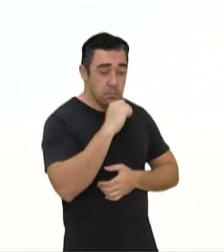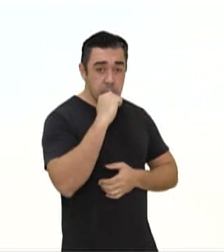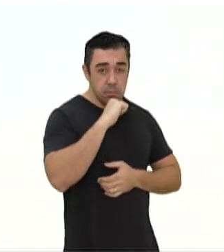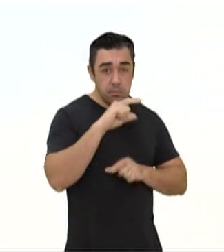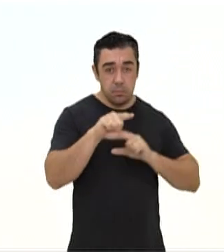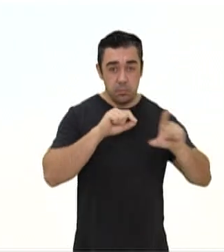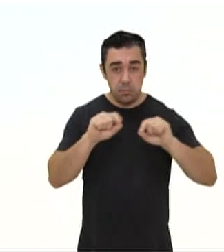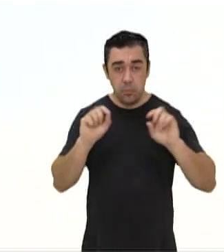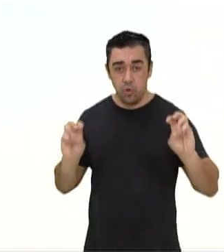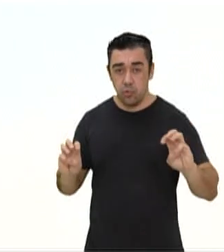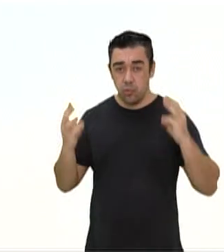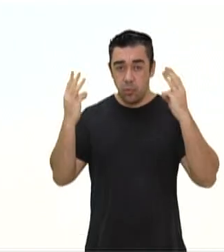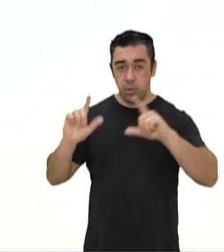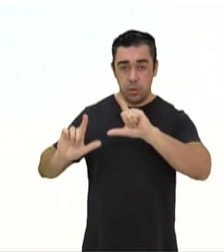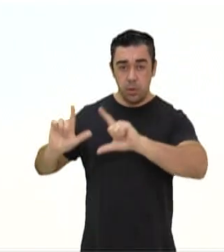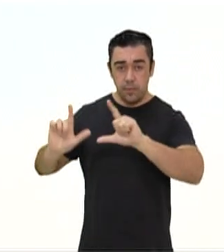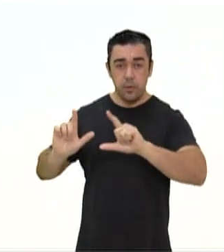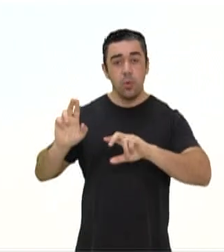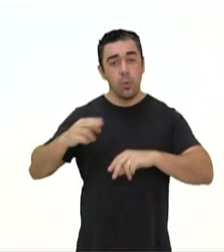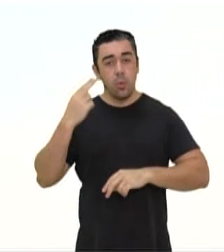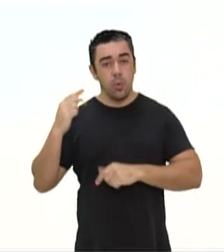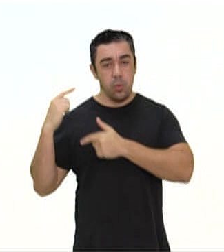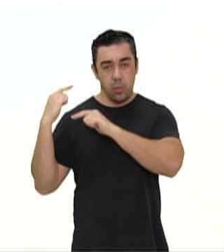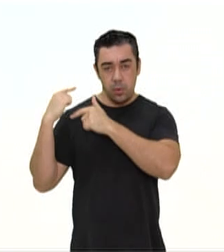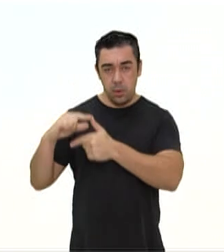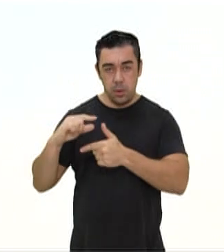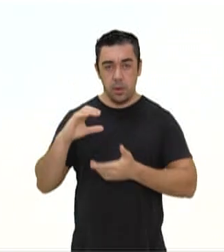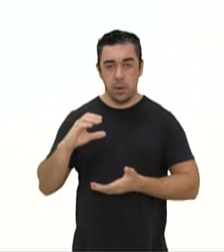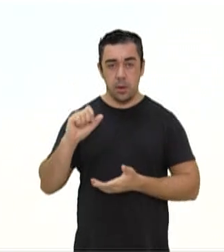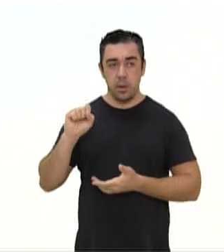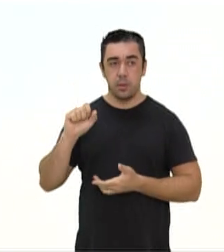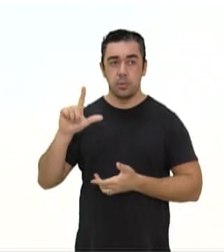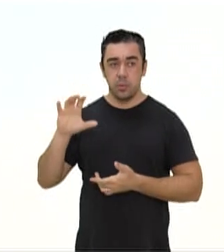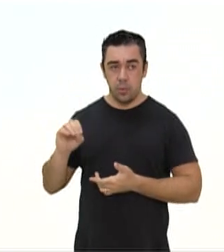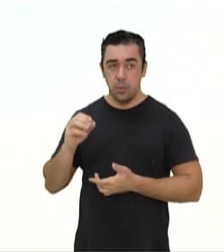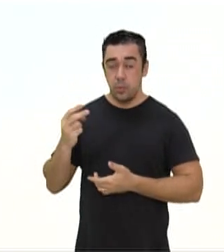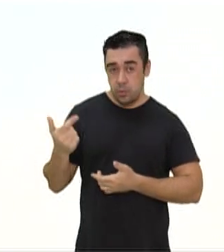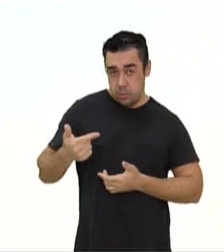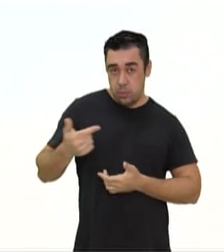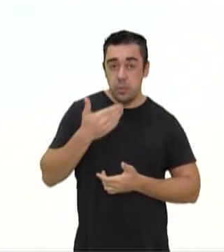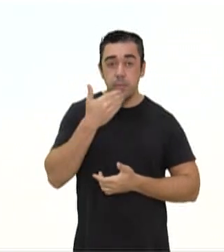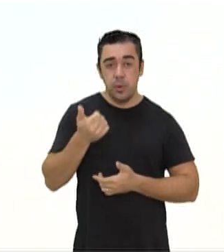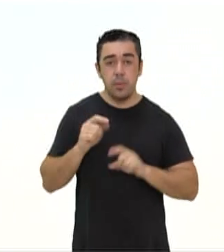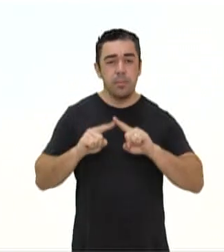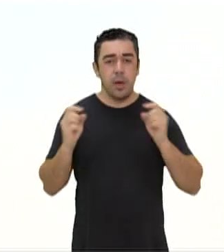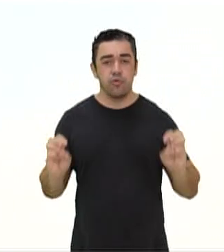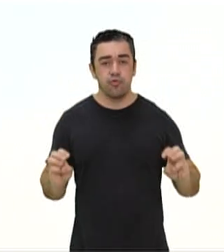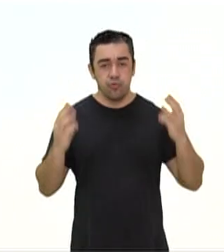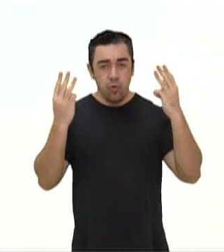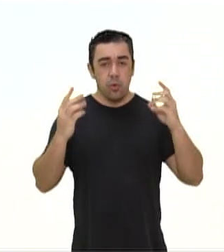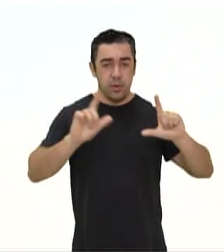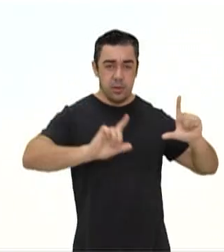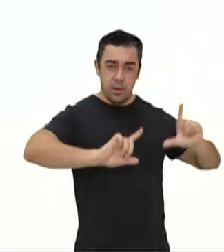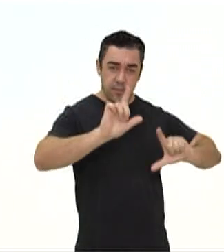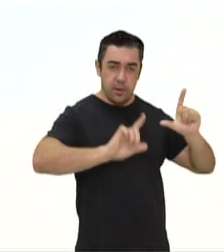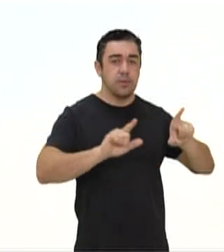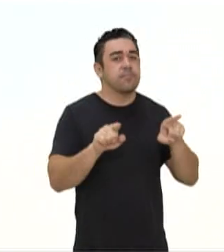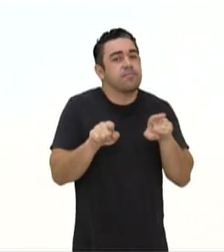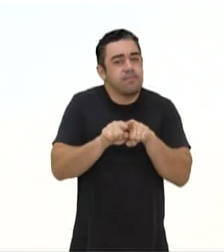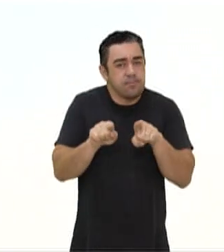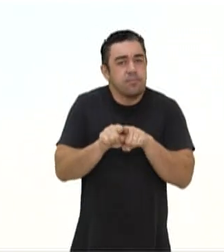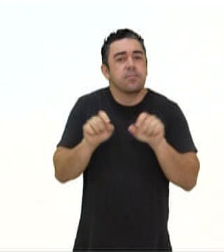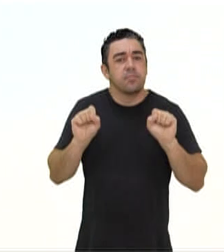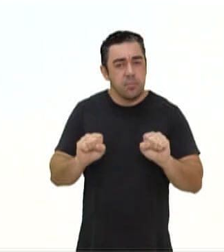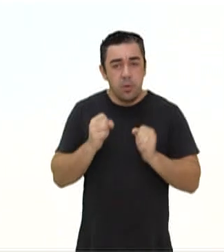entre um show da TV ou um clássico, o segundo é melhor. Mas show ligados à TV também